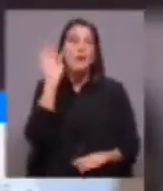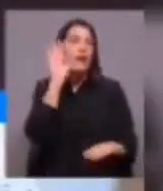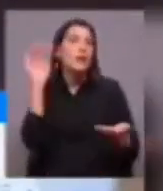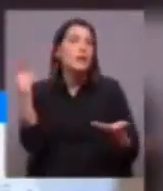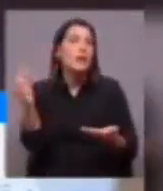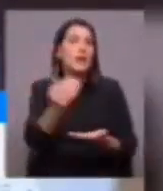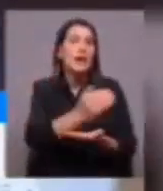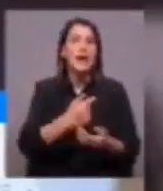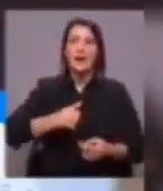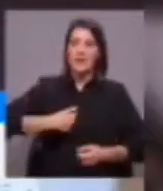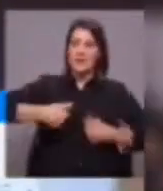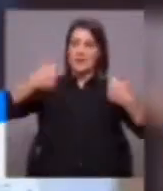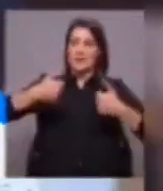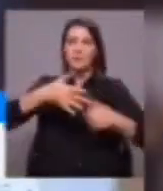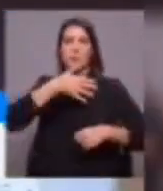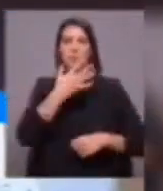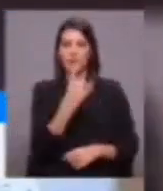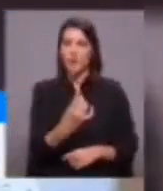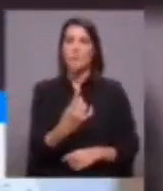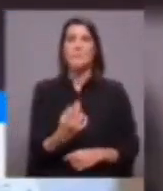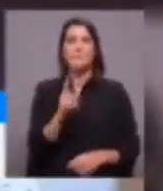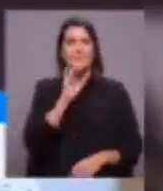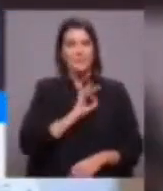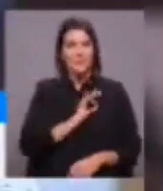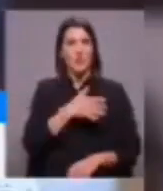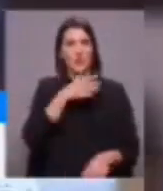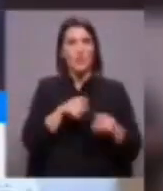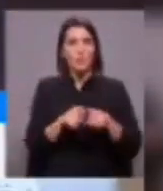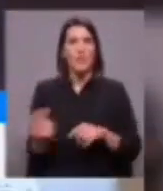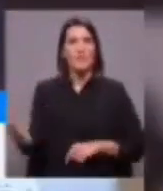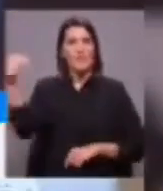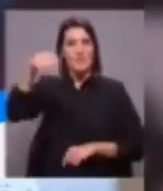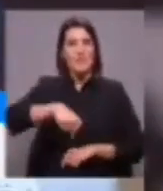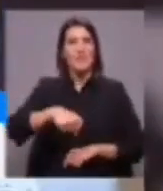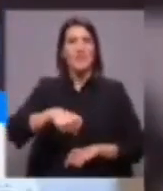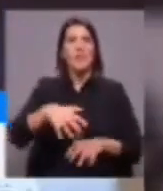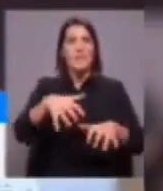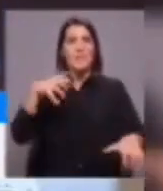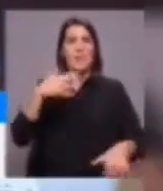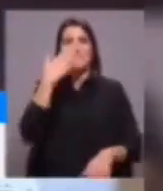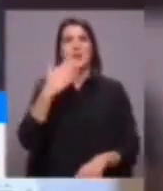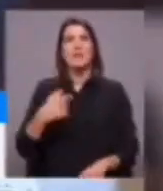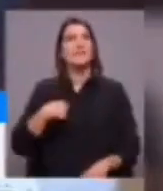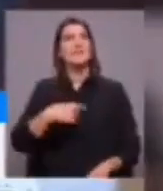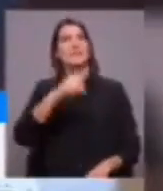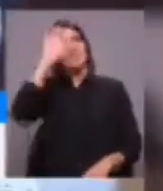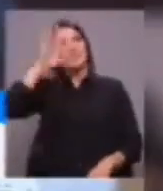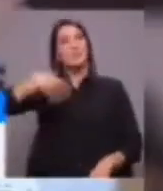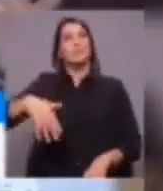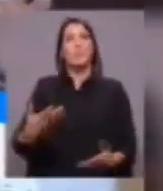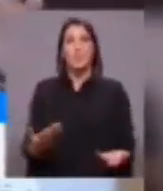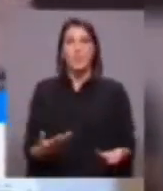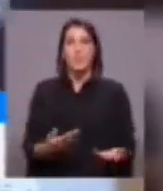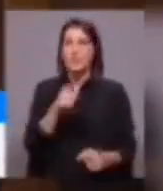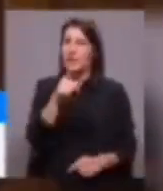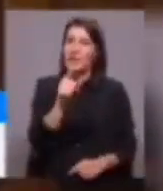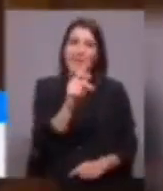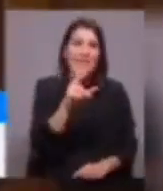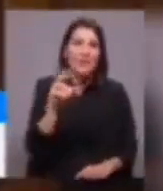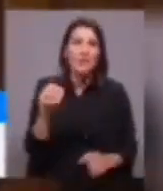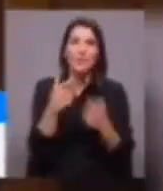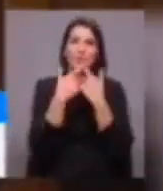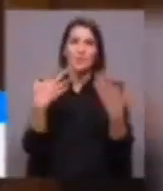totalitária a senhora deputada chega este Parlamento e comporta-se como se fosse banda da Verdade está errado em quase tudo